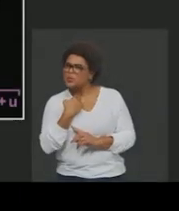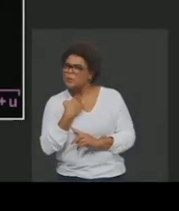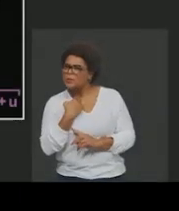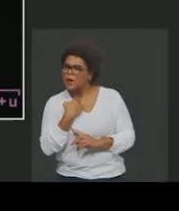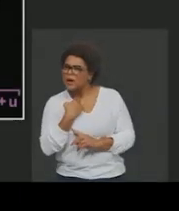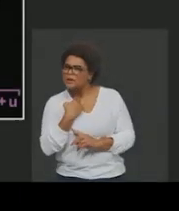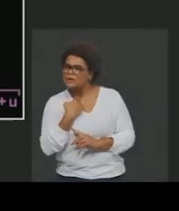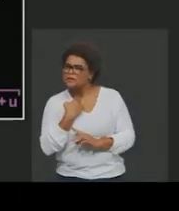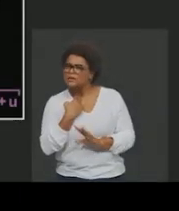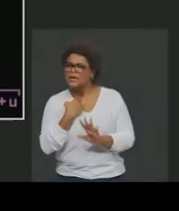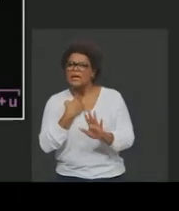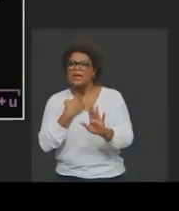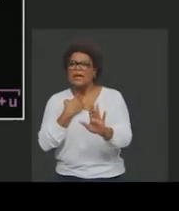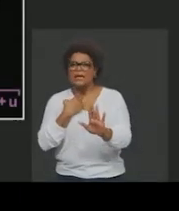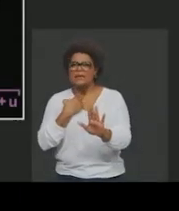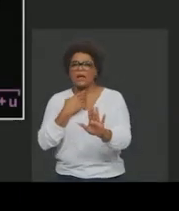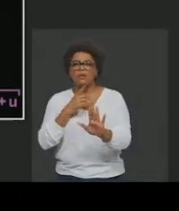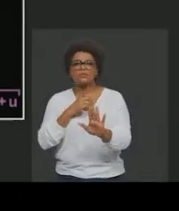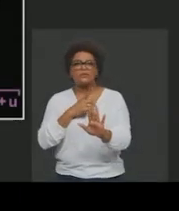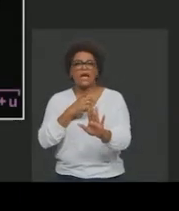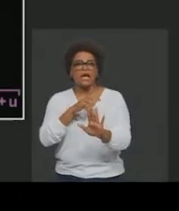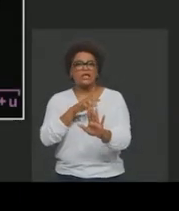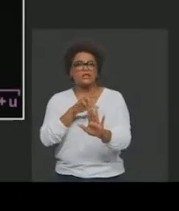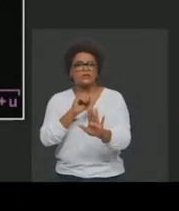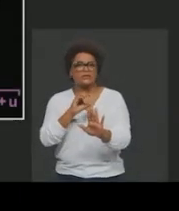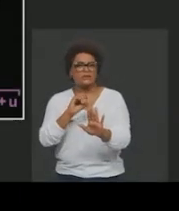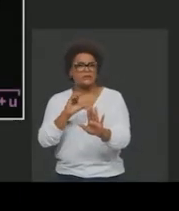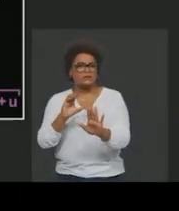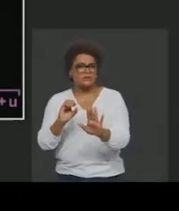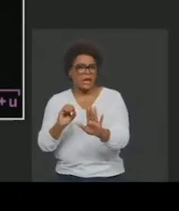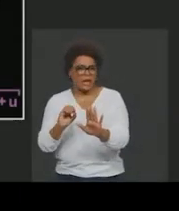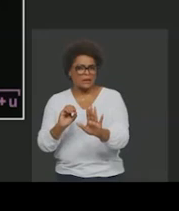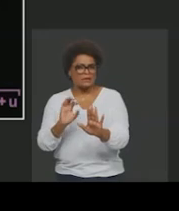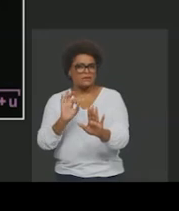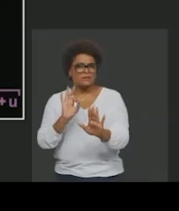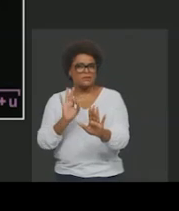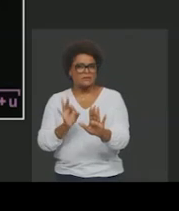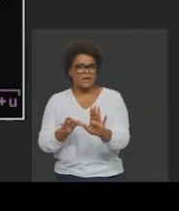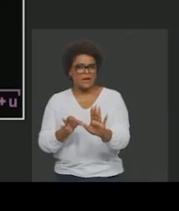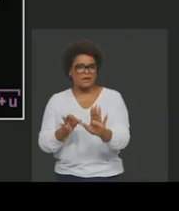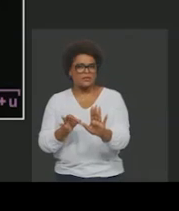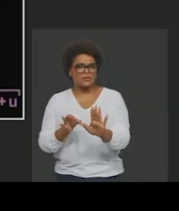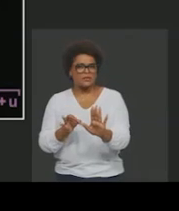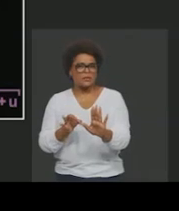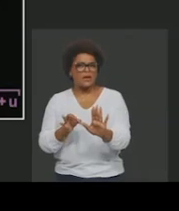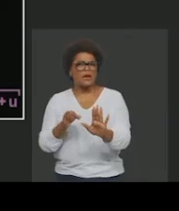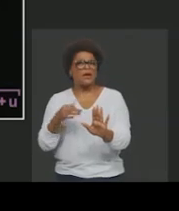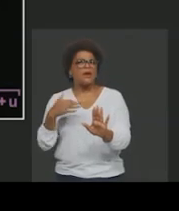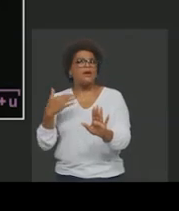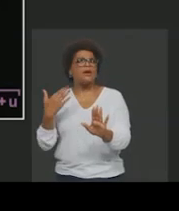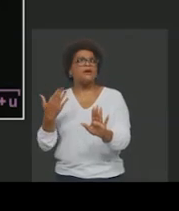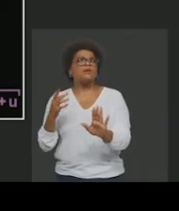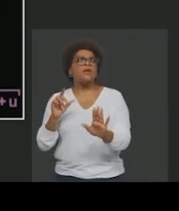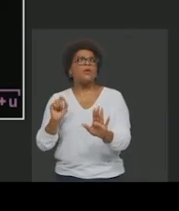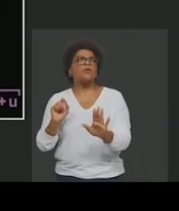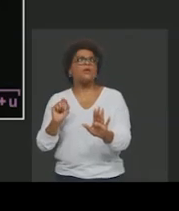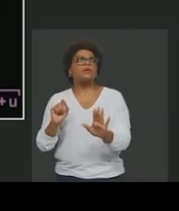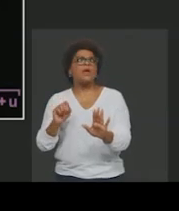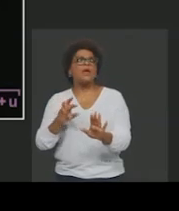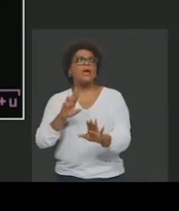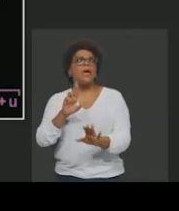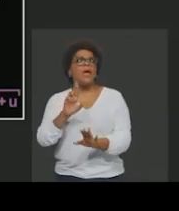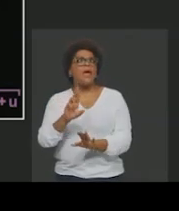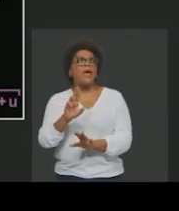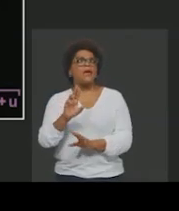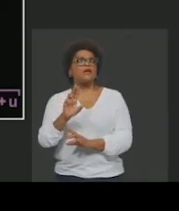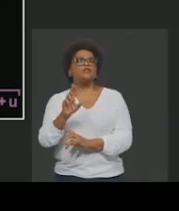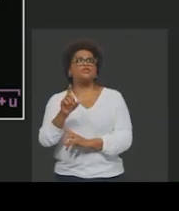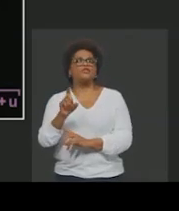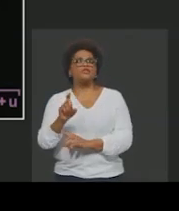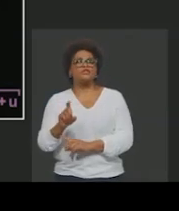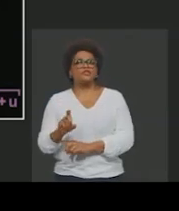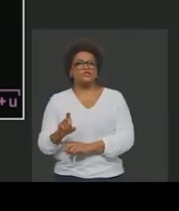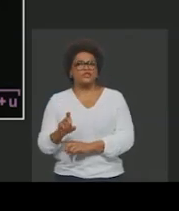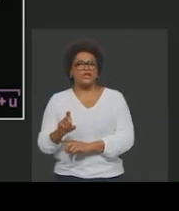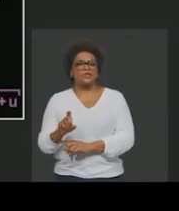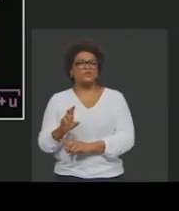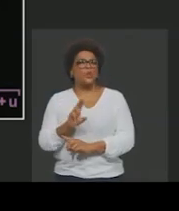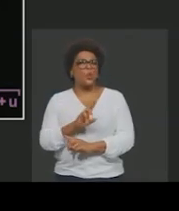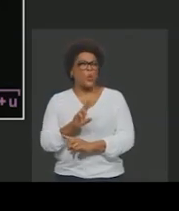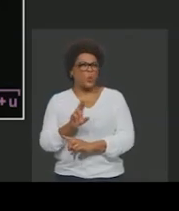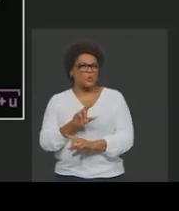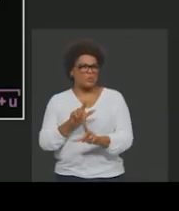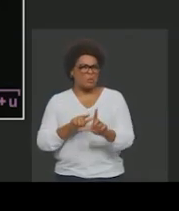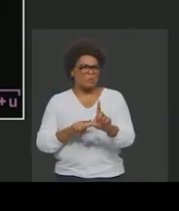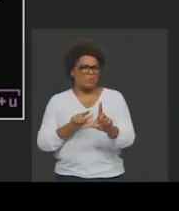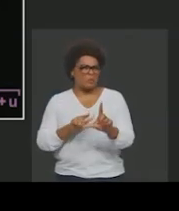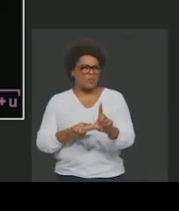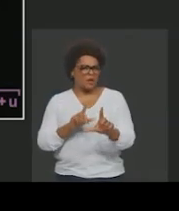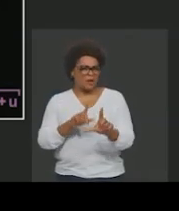100? 10. Entrou x, o que que sai? Raiz de x. O nome da letra é importante? Não. Entrou a,